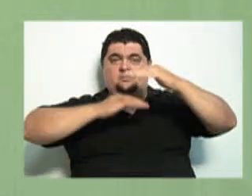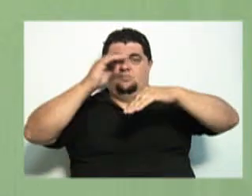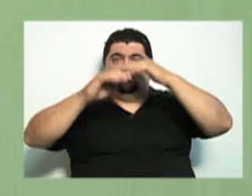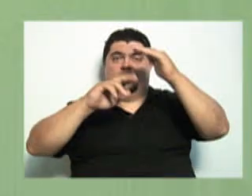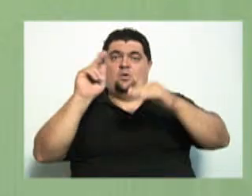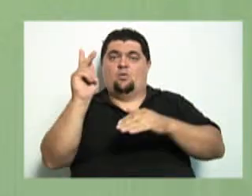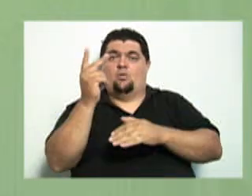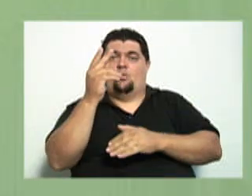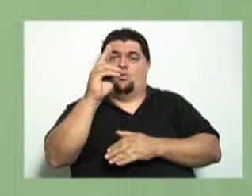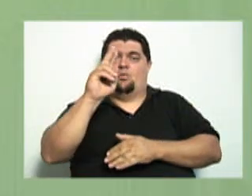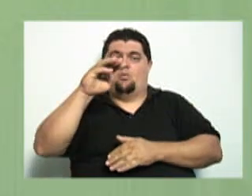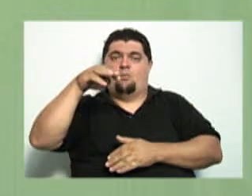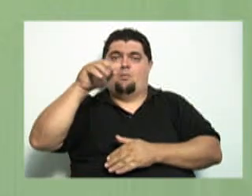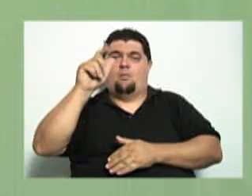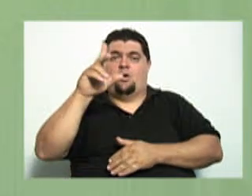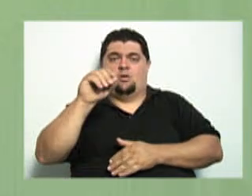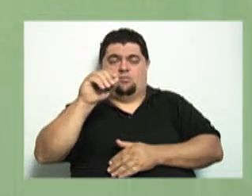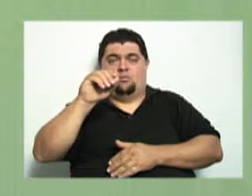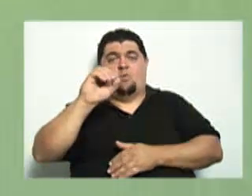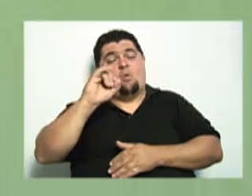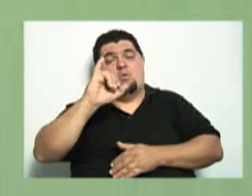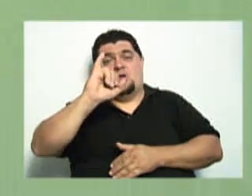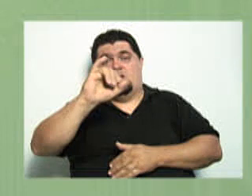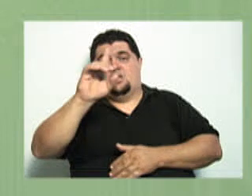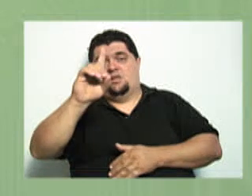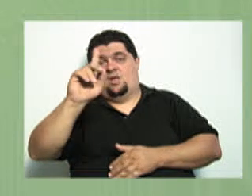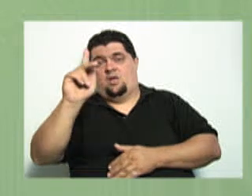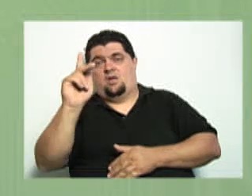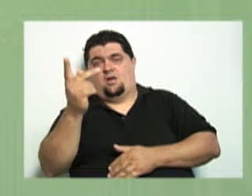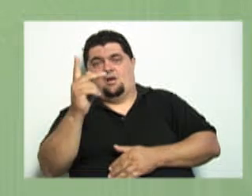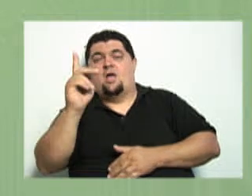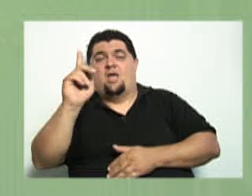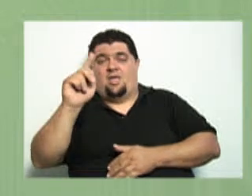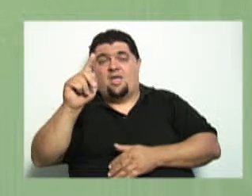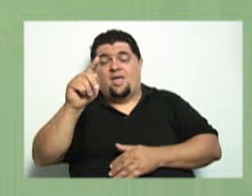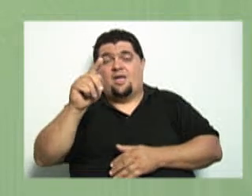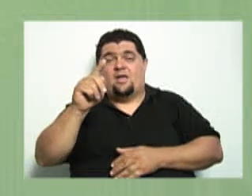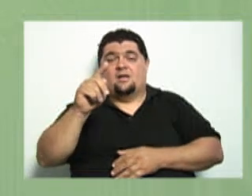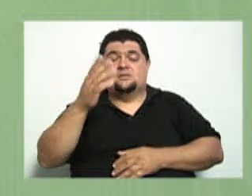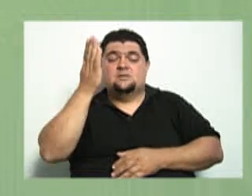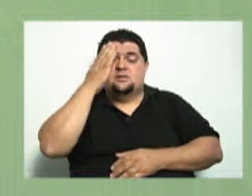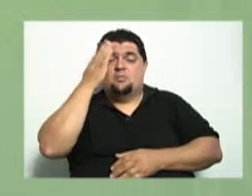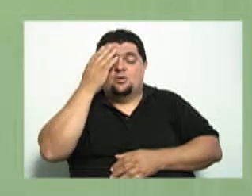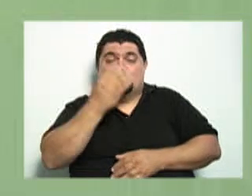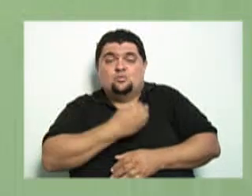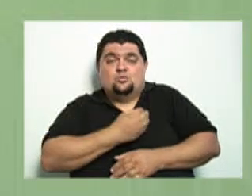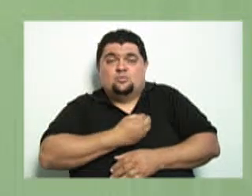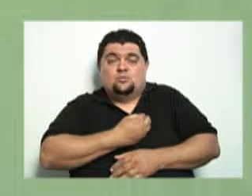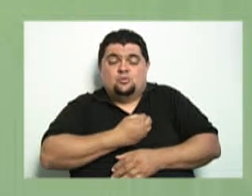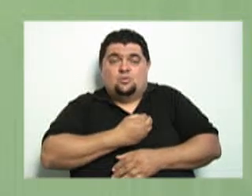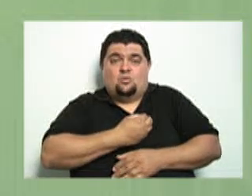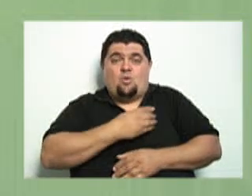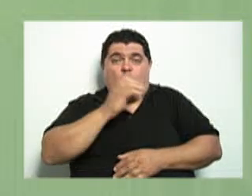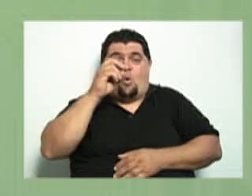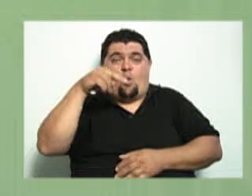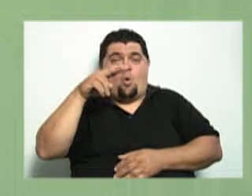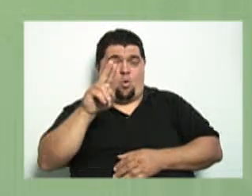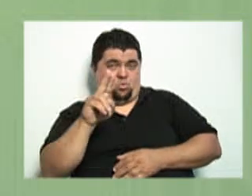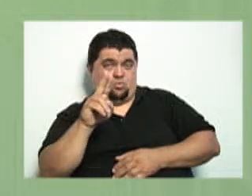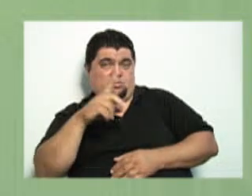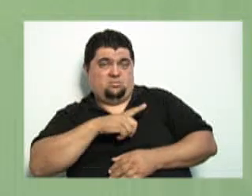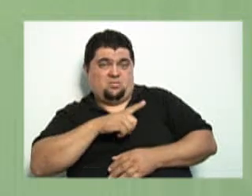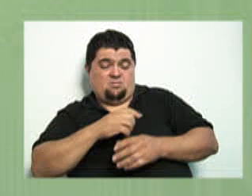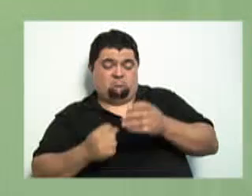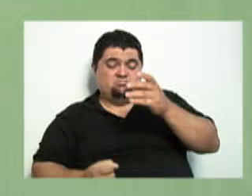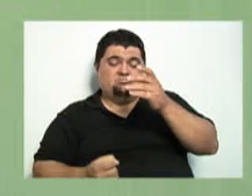como IDH. Esse é um índice desenvolvido pela Organização das Nações Unidas,